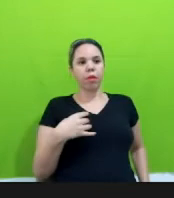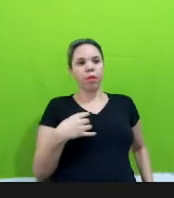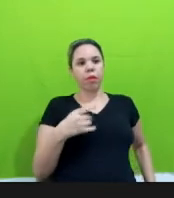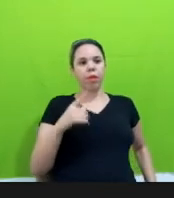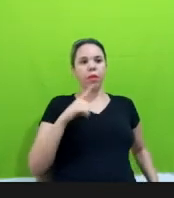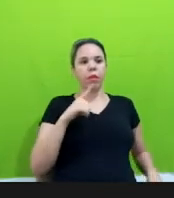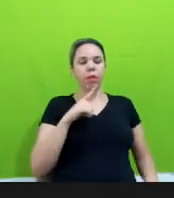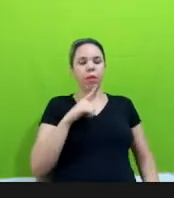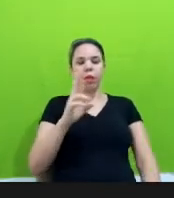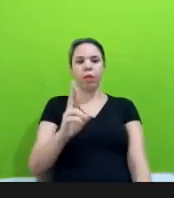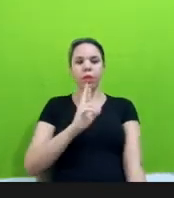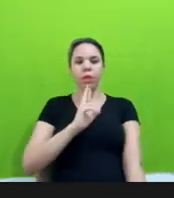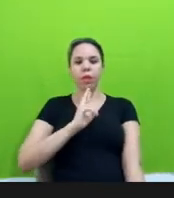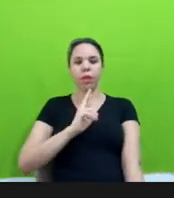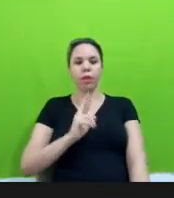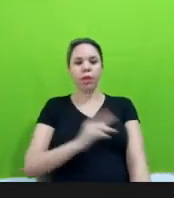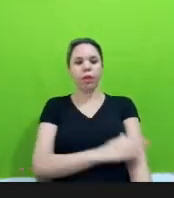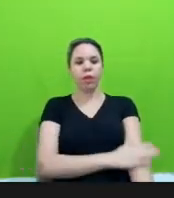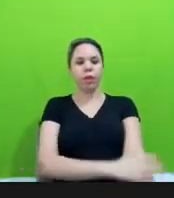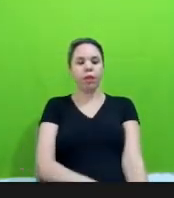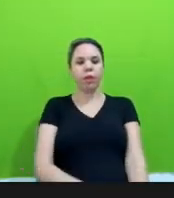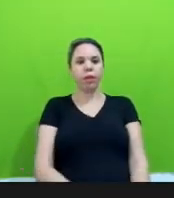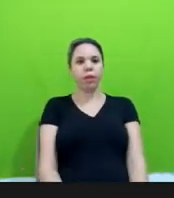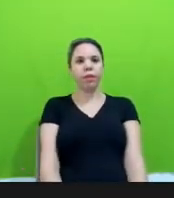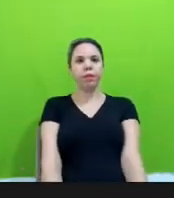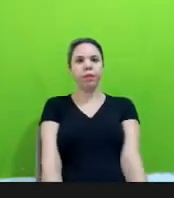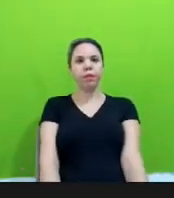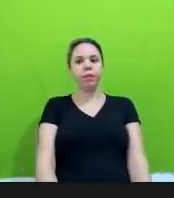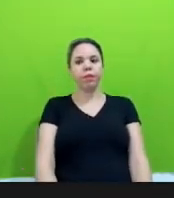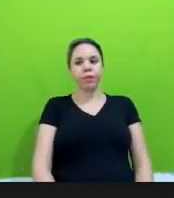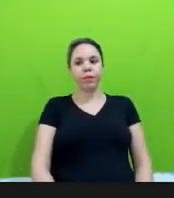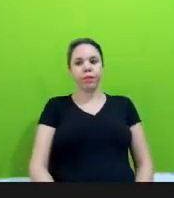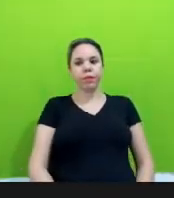resposta, eles citavam, o Ministério